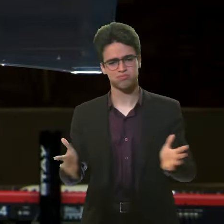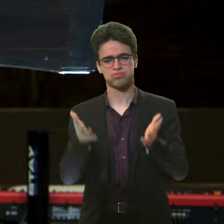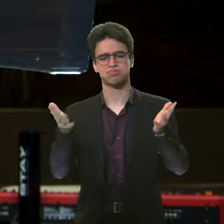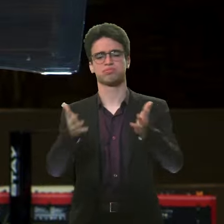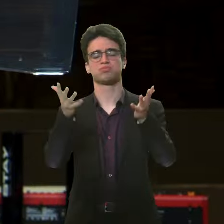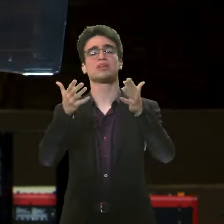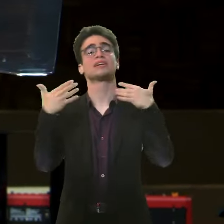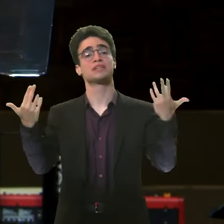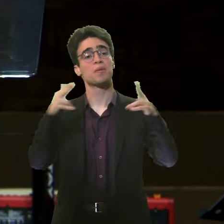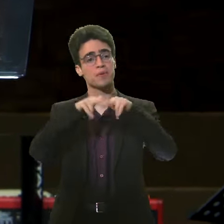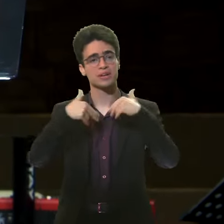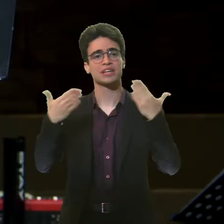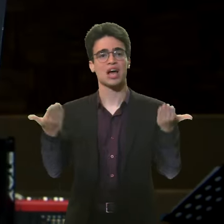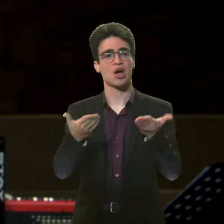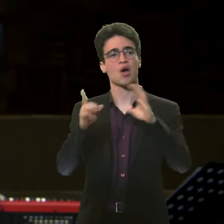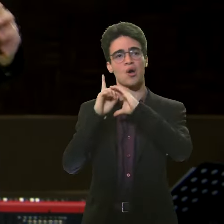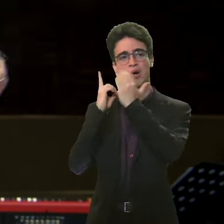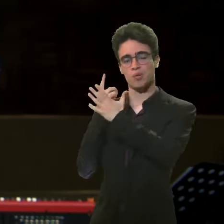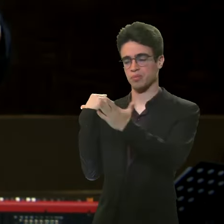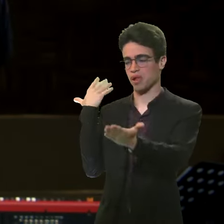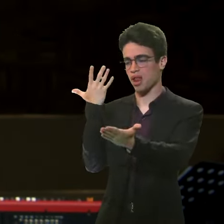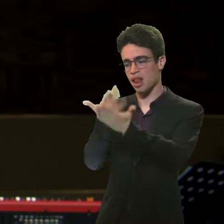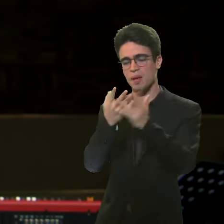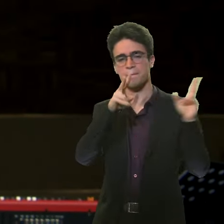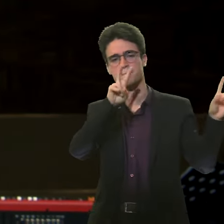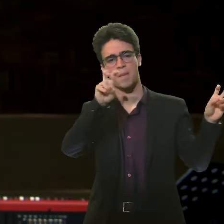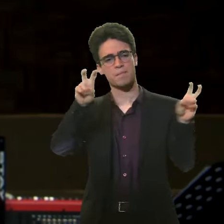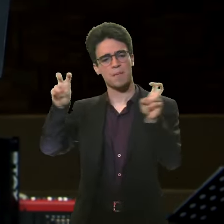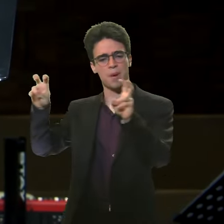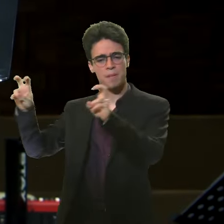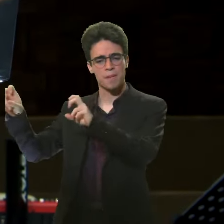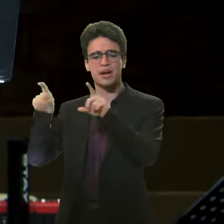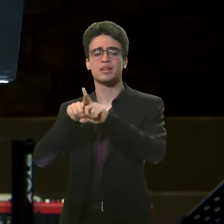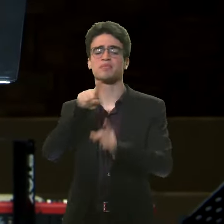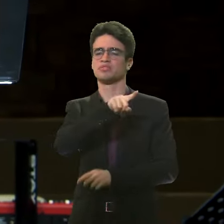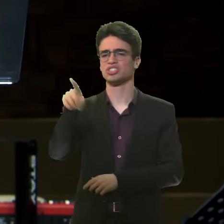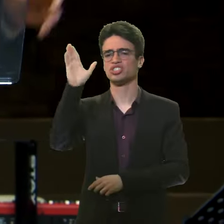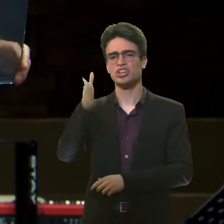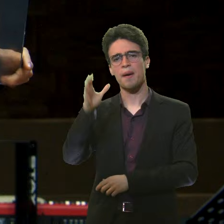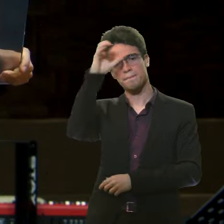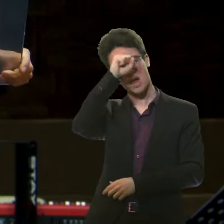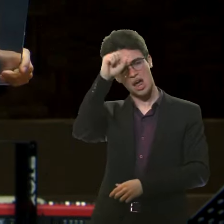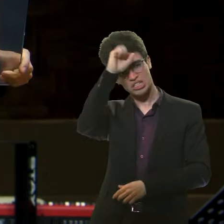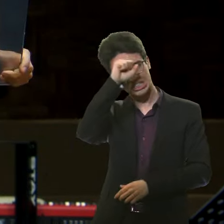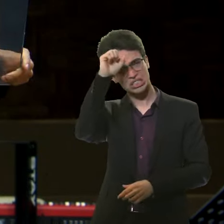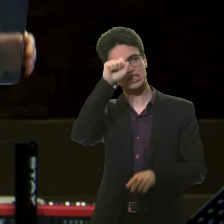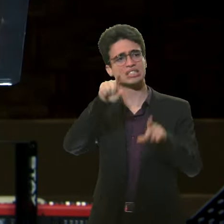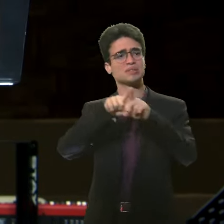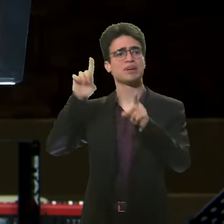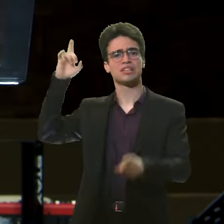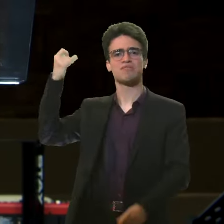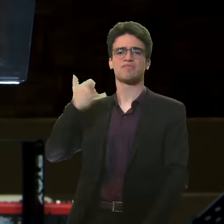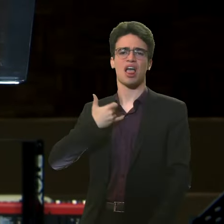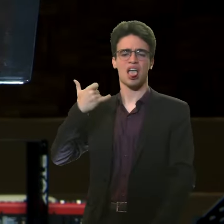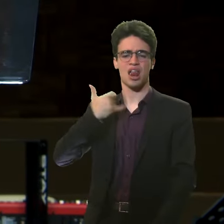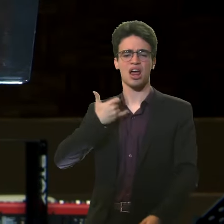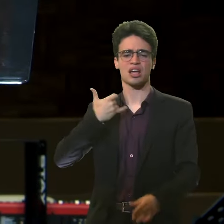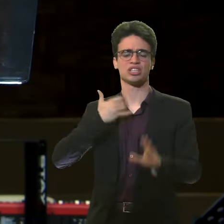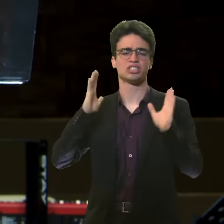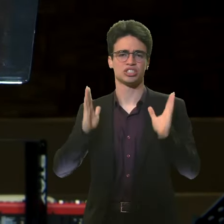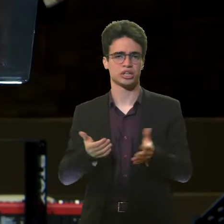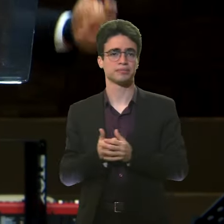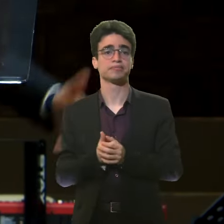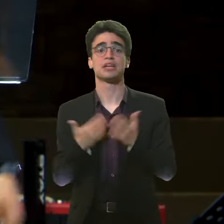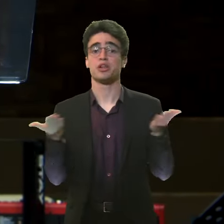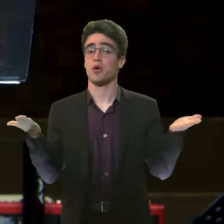assunto nos nossos últimos cultos aqui de domingo, e você tem aprendido, nós temos sido ministrados pela palavra. E hoje nós